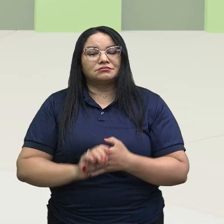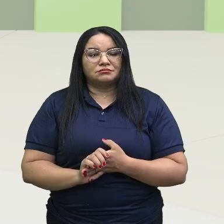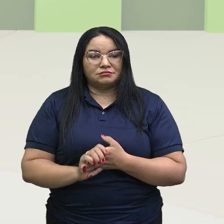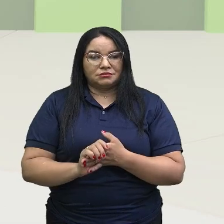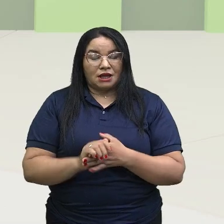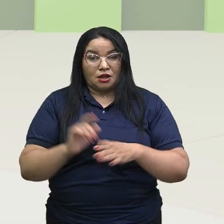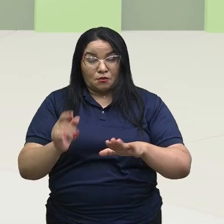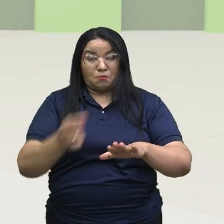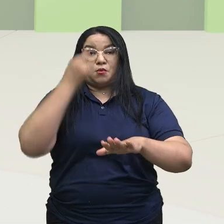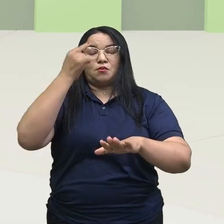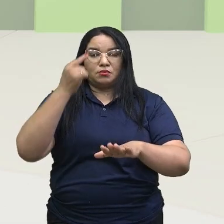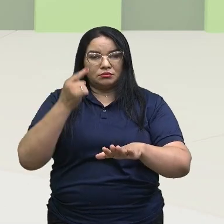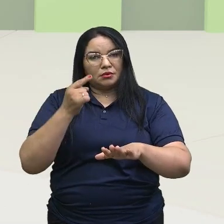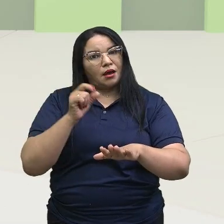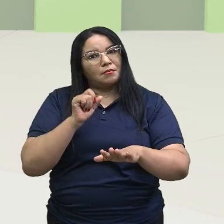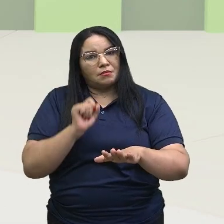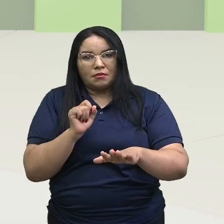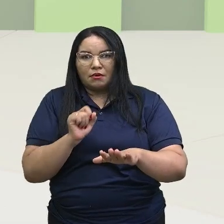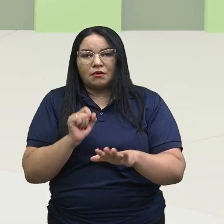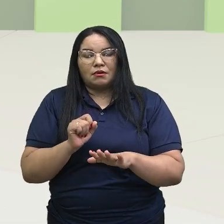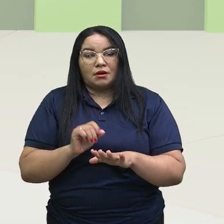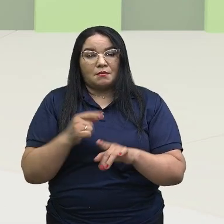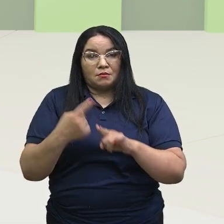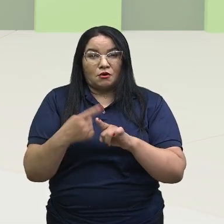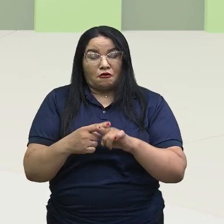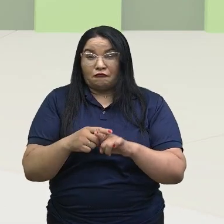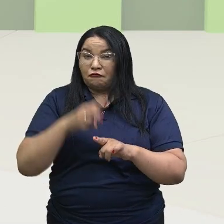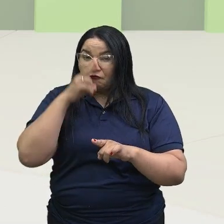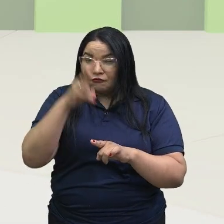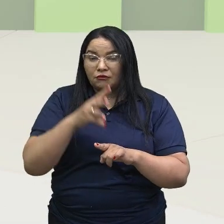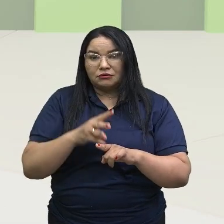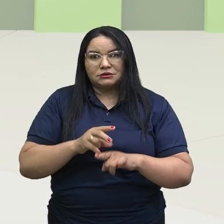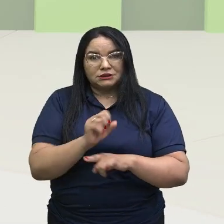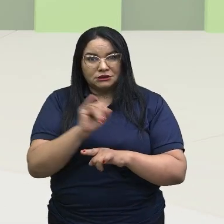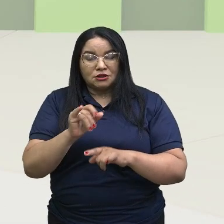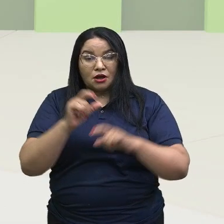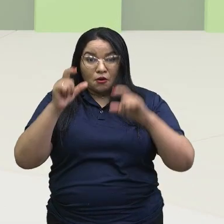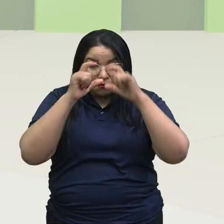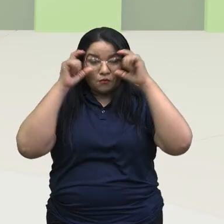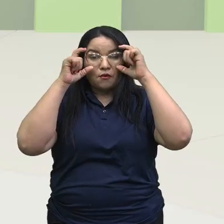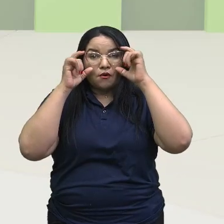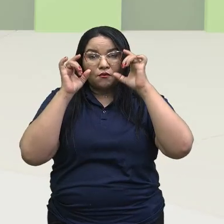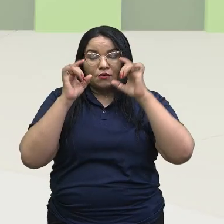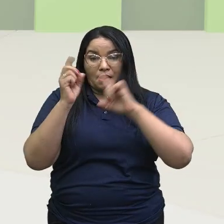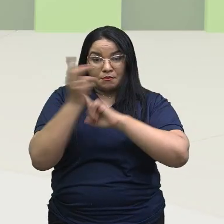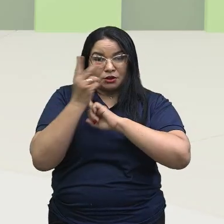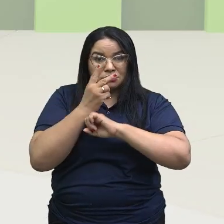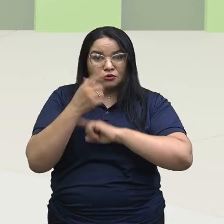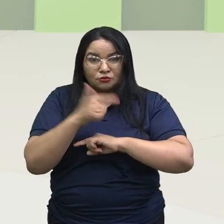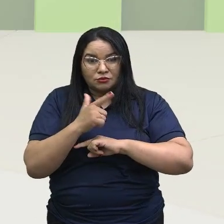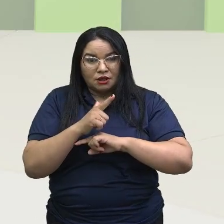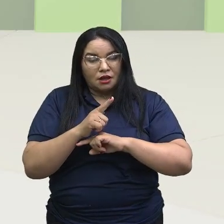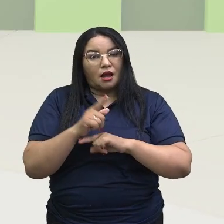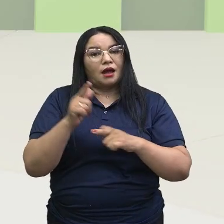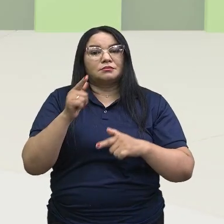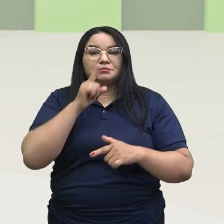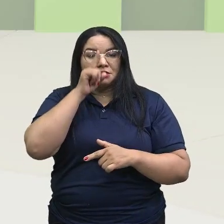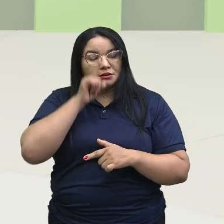no óculos e travou, porque ele tem muita resistência. Imagina se não tivesse, né? E também tem ali os